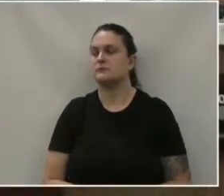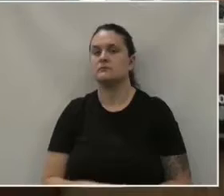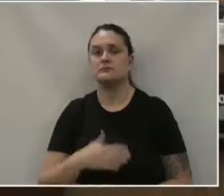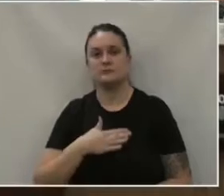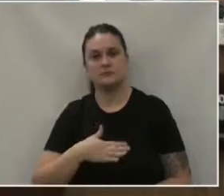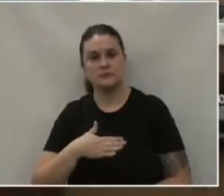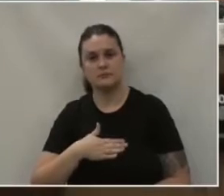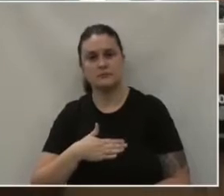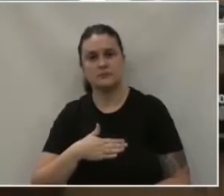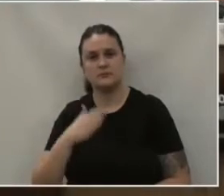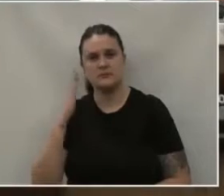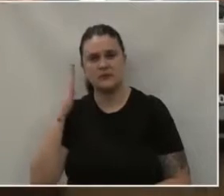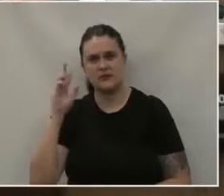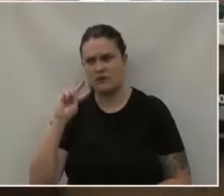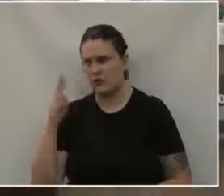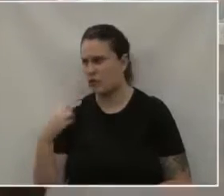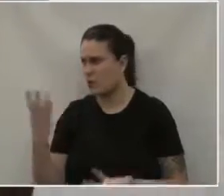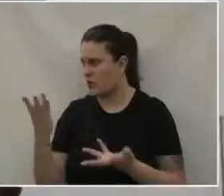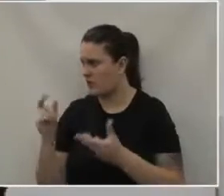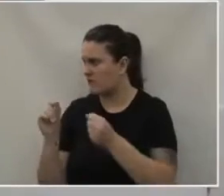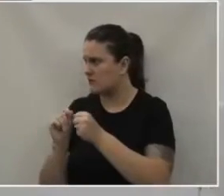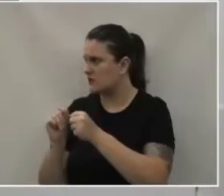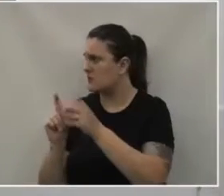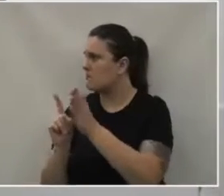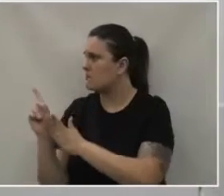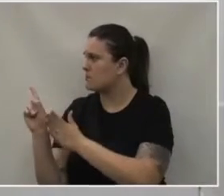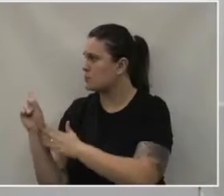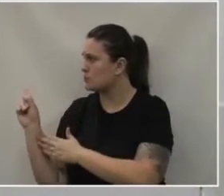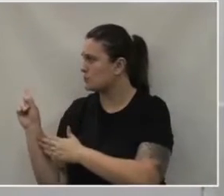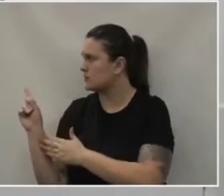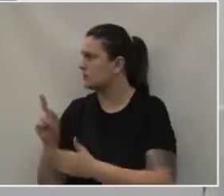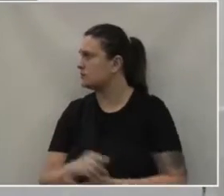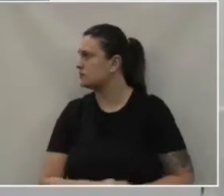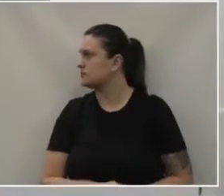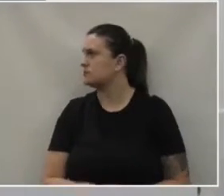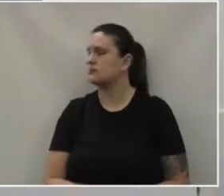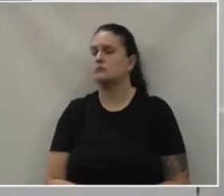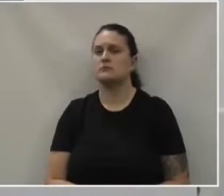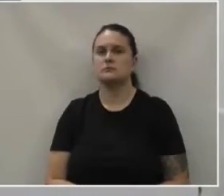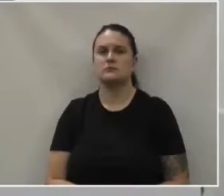Gostaria de saber se algum dos vereadores queria fazer alguma indagação.